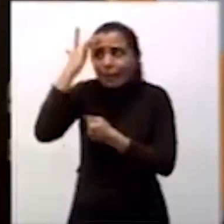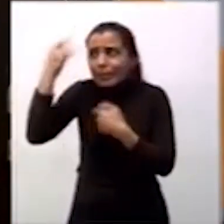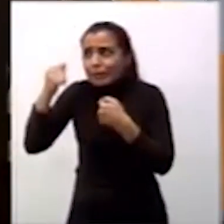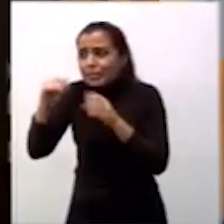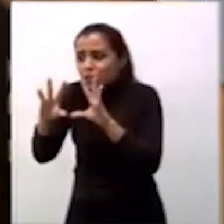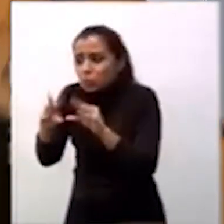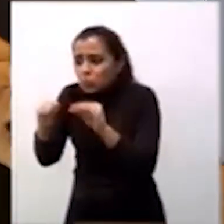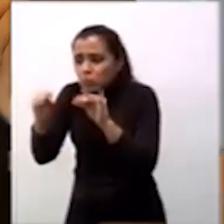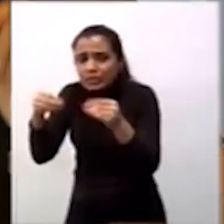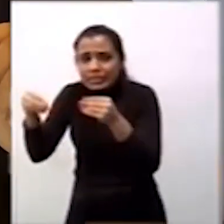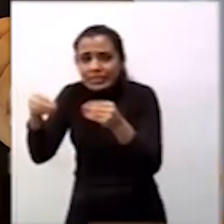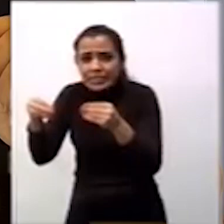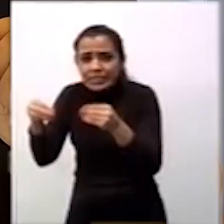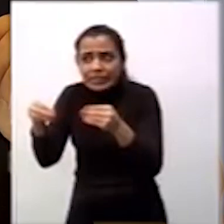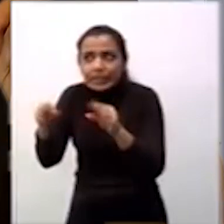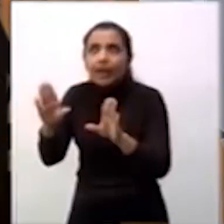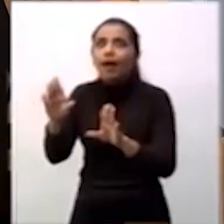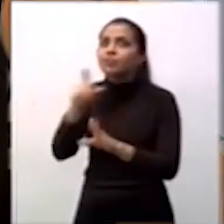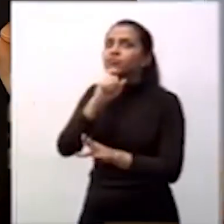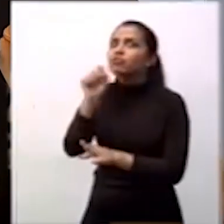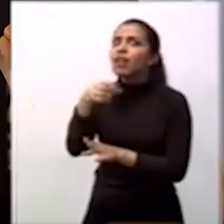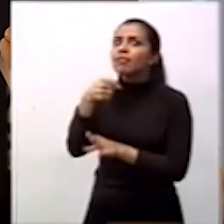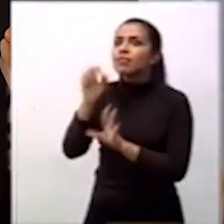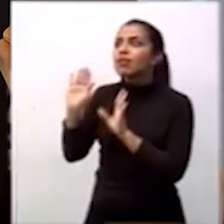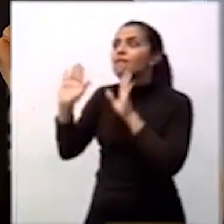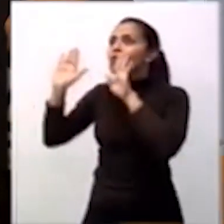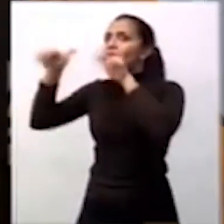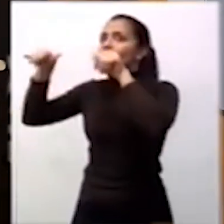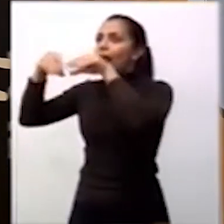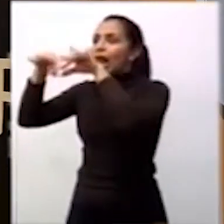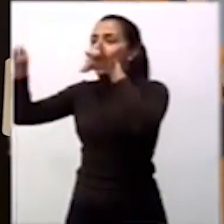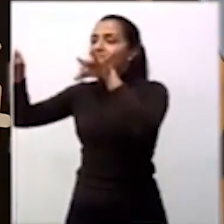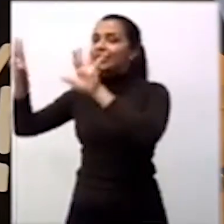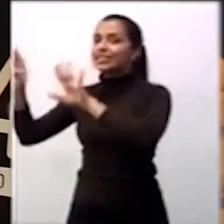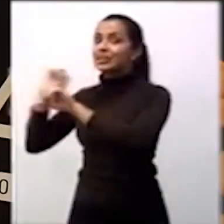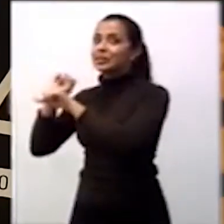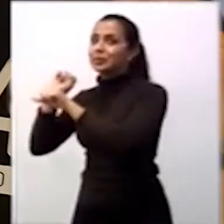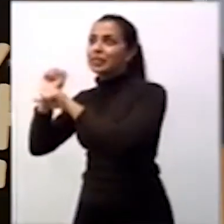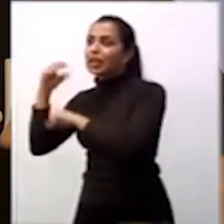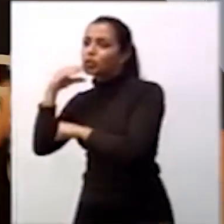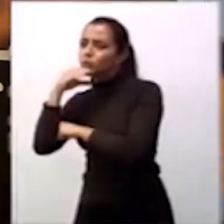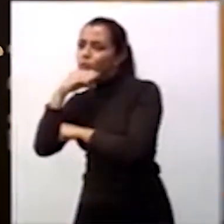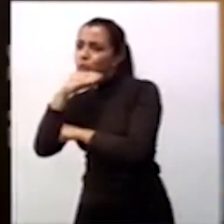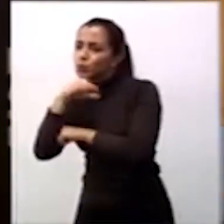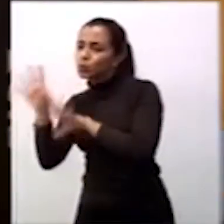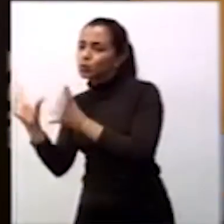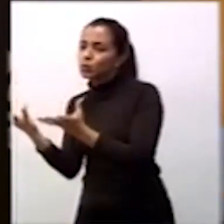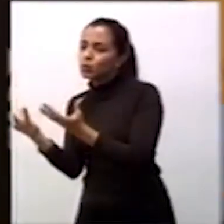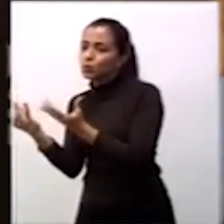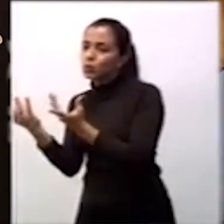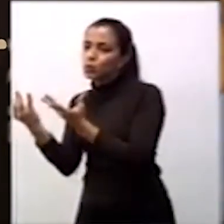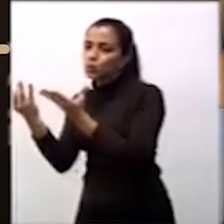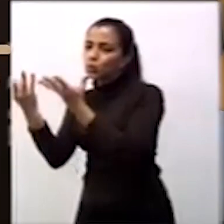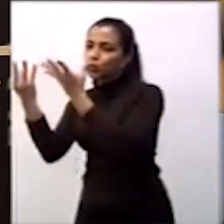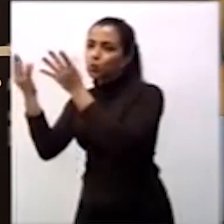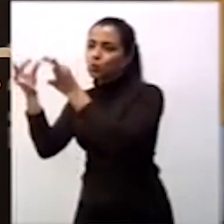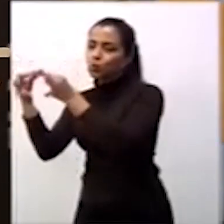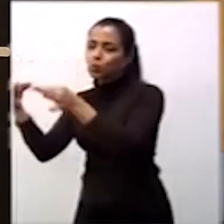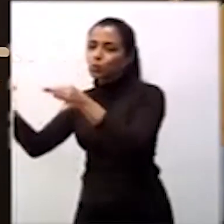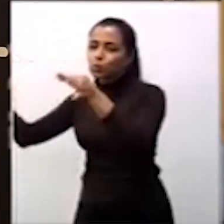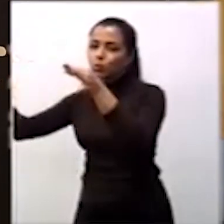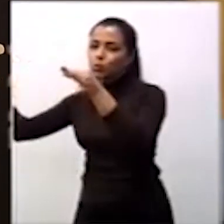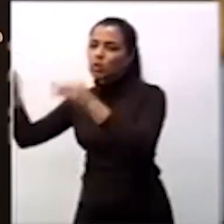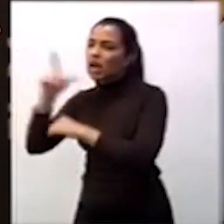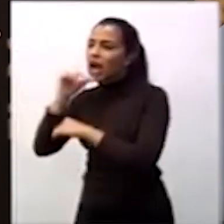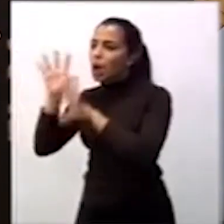eu lembro que atrás do refrigerador, atrás da geladeira, tem uma grade, essa grade libera um calor, se eu colocar ela pendurada ali,